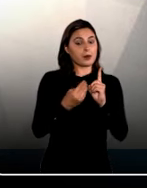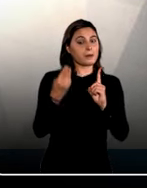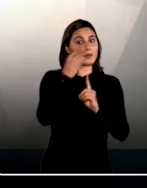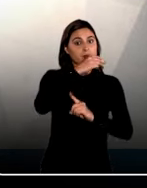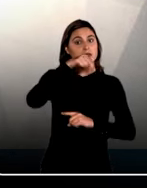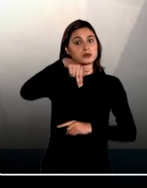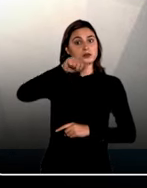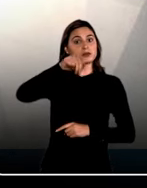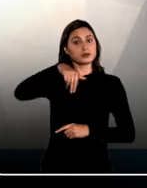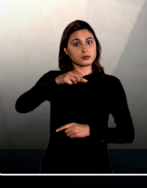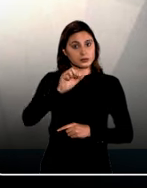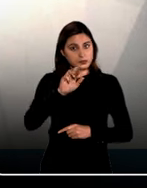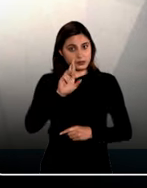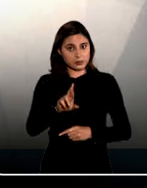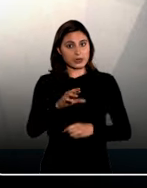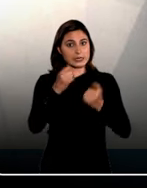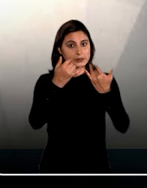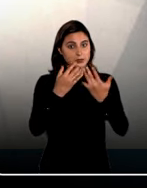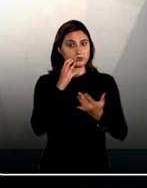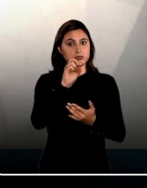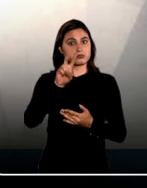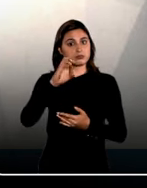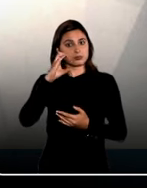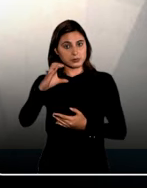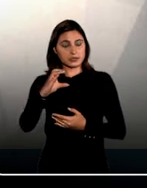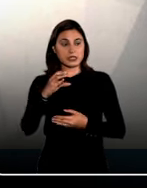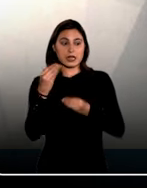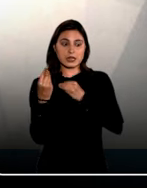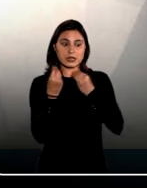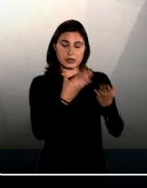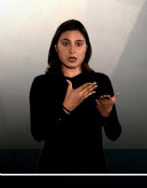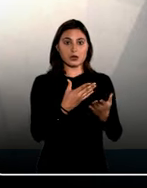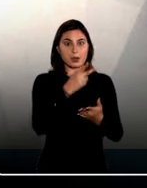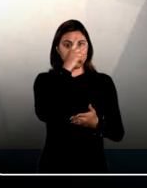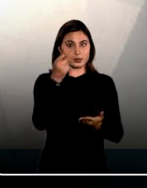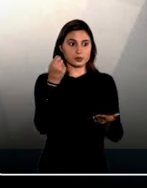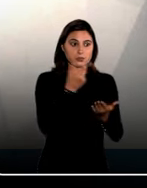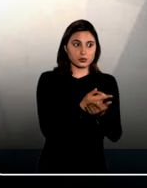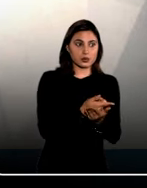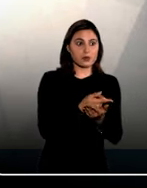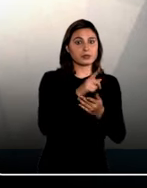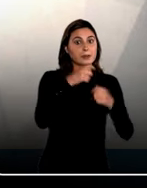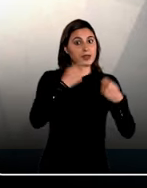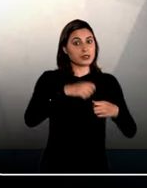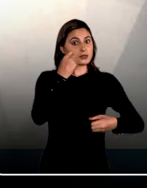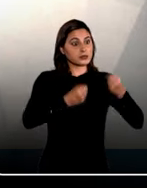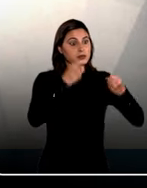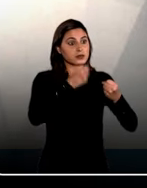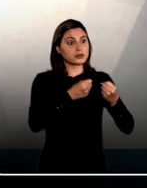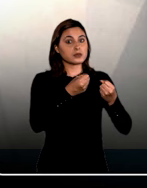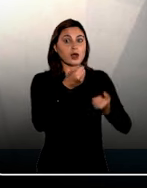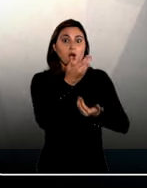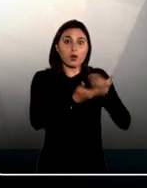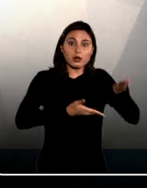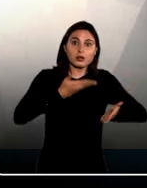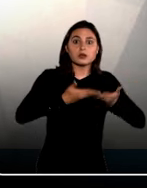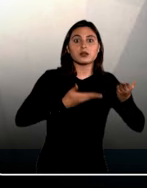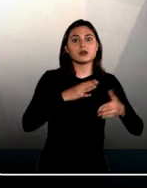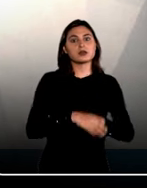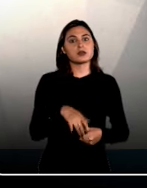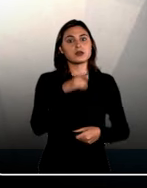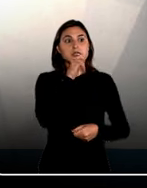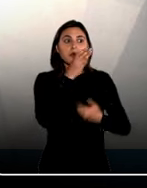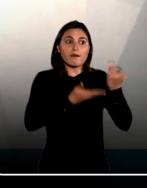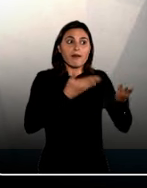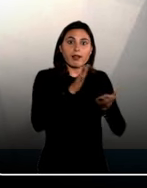ministra Nancy Andri explicou que o CDC atribuiu ao fornecedor o ver de zelar pela qualidade de seu produto e se